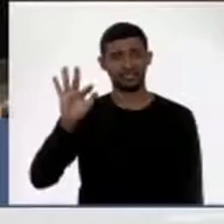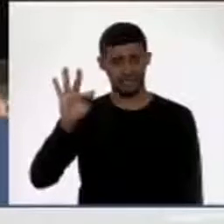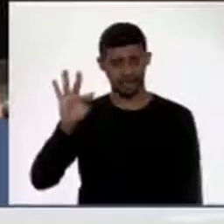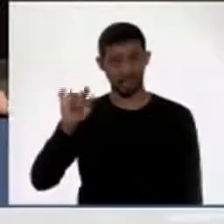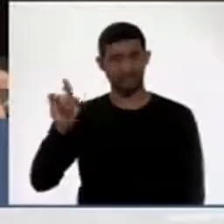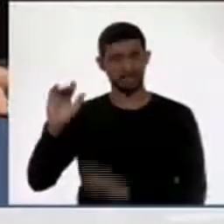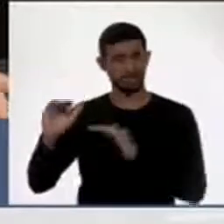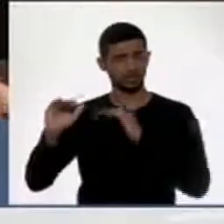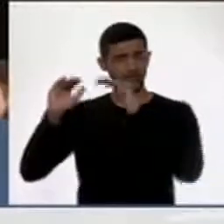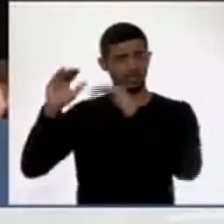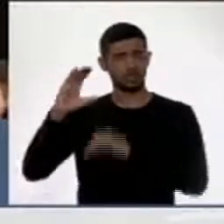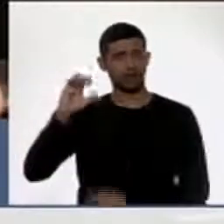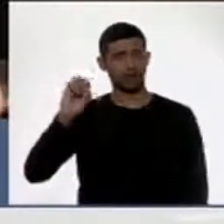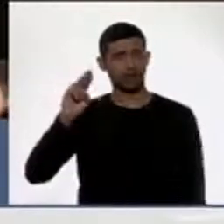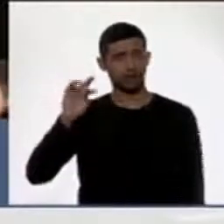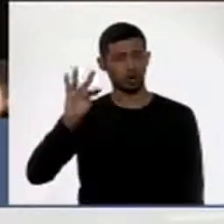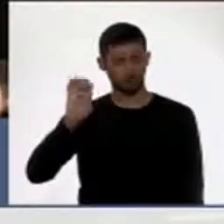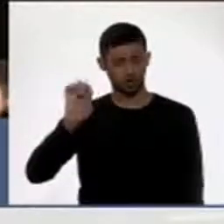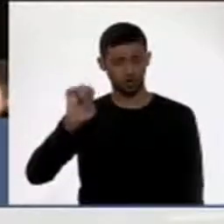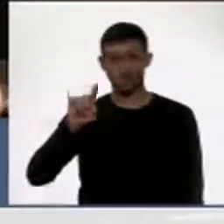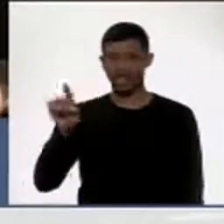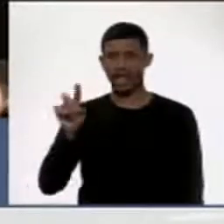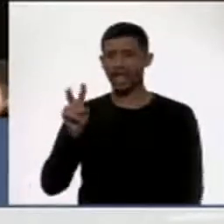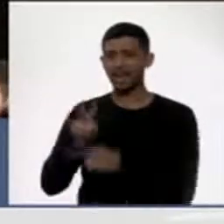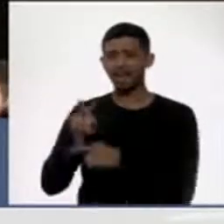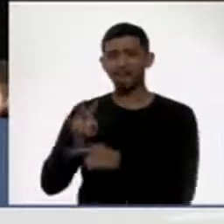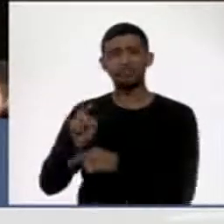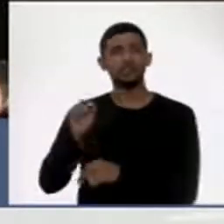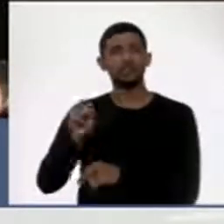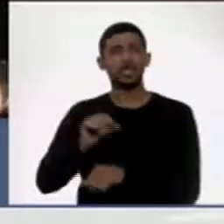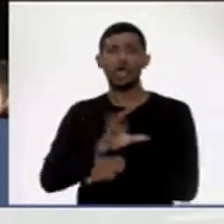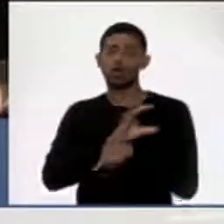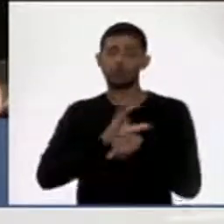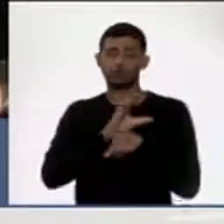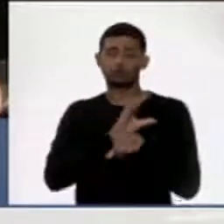ela é defensora da Constituição